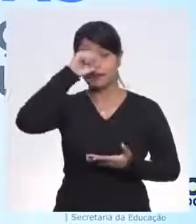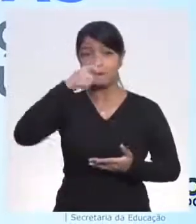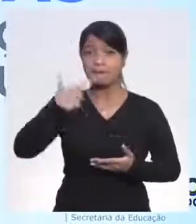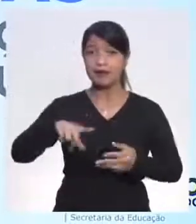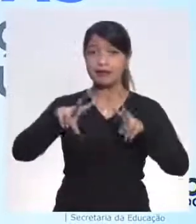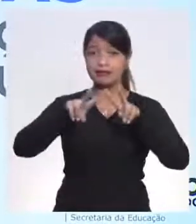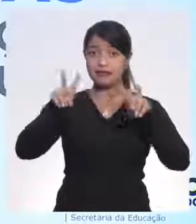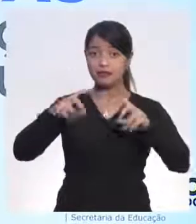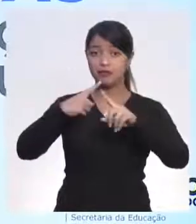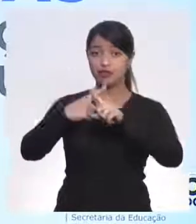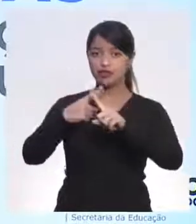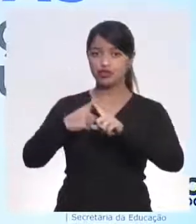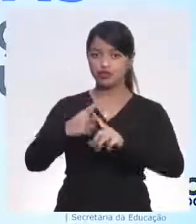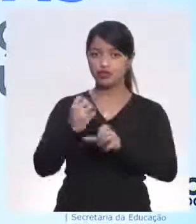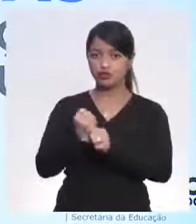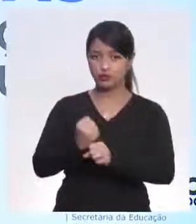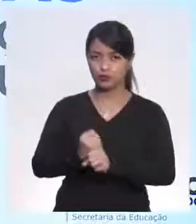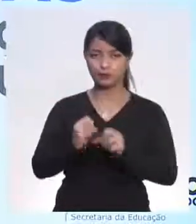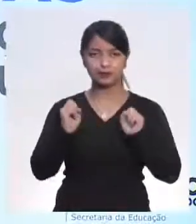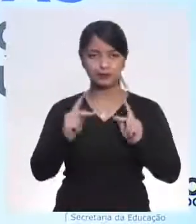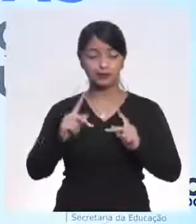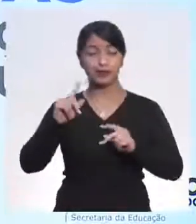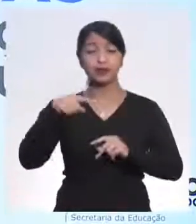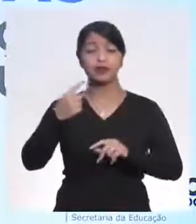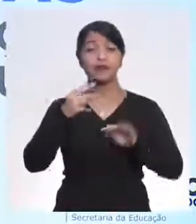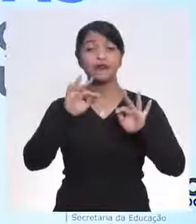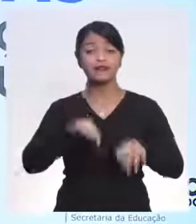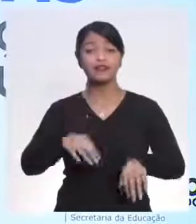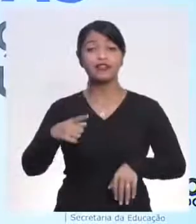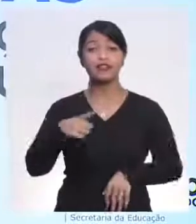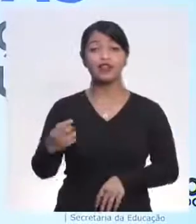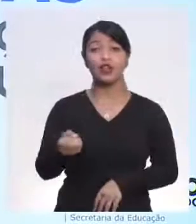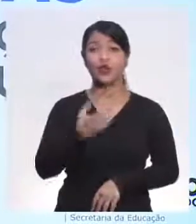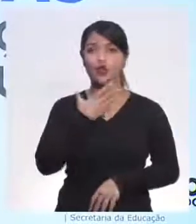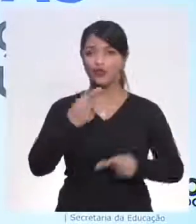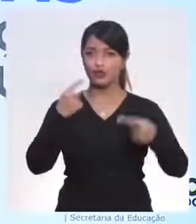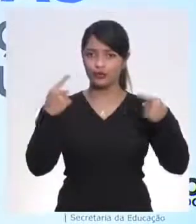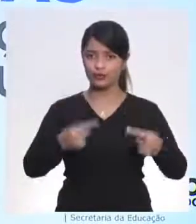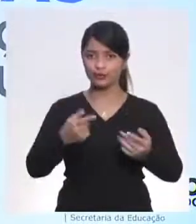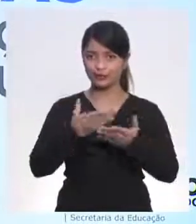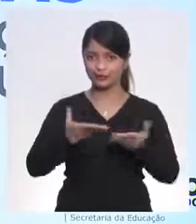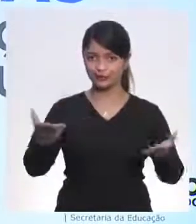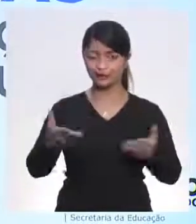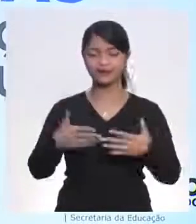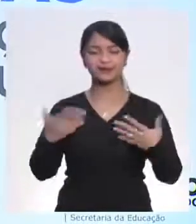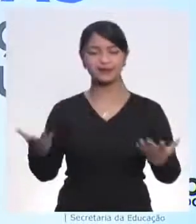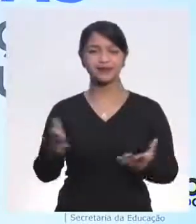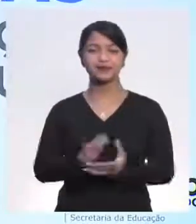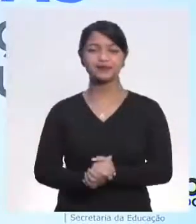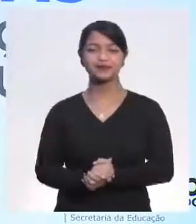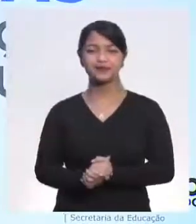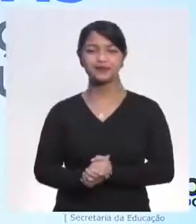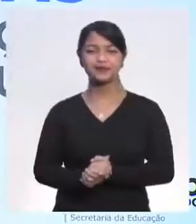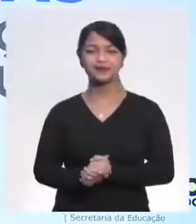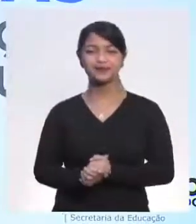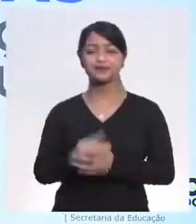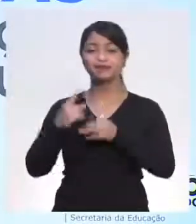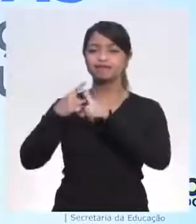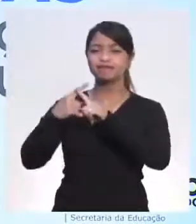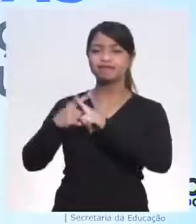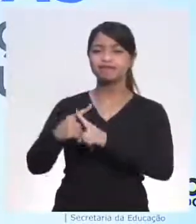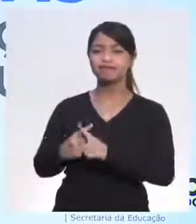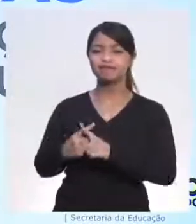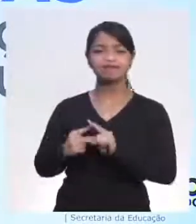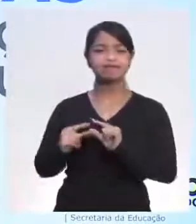ao longo dessa aula aí no final para vocês, tá? Então, qual que seria a questão ali de ver os múltiplos? Nós vamos,